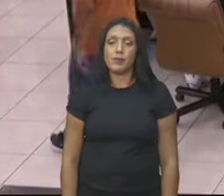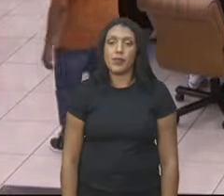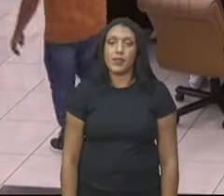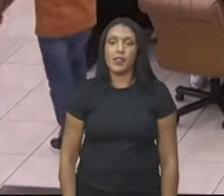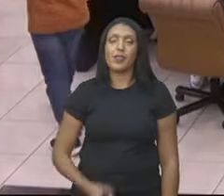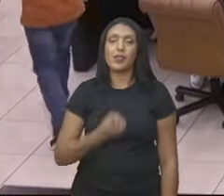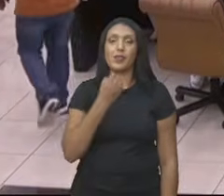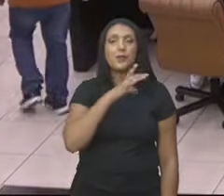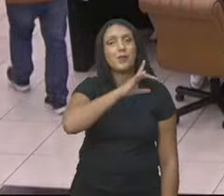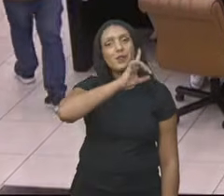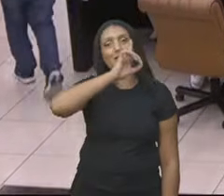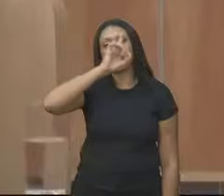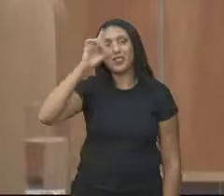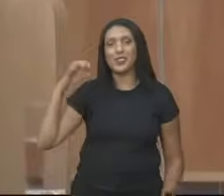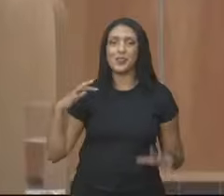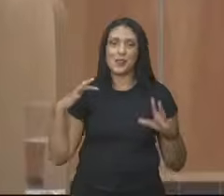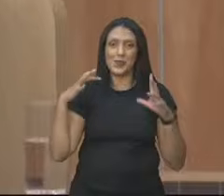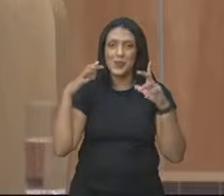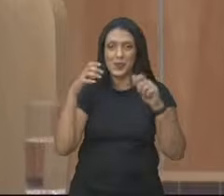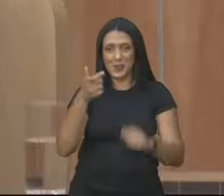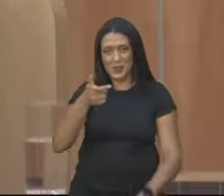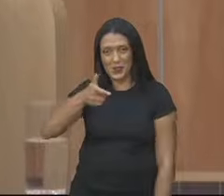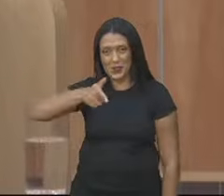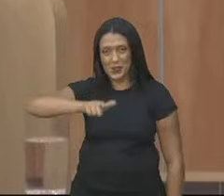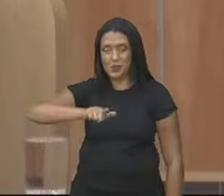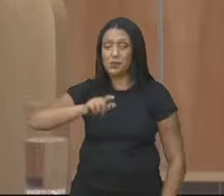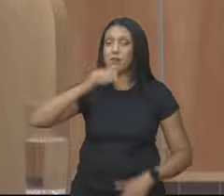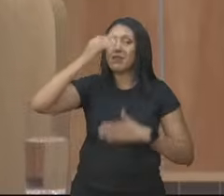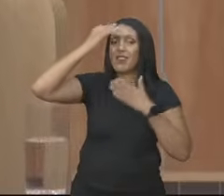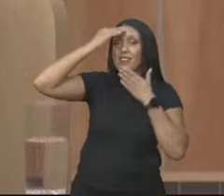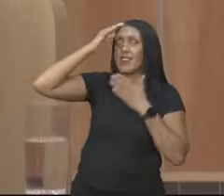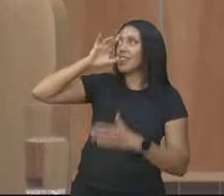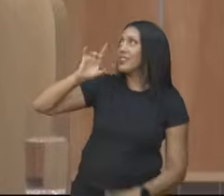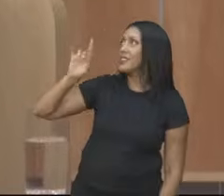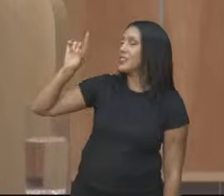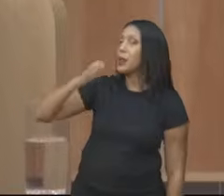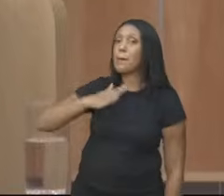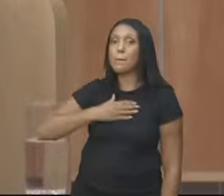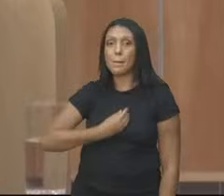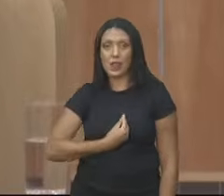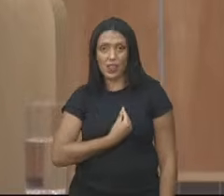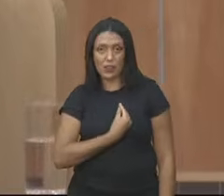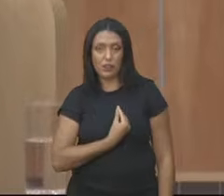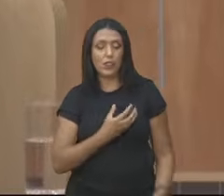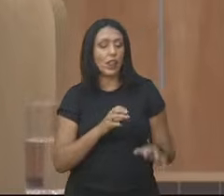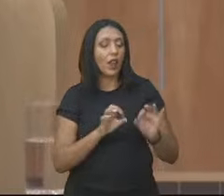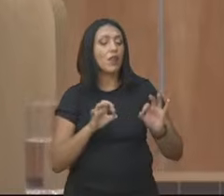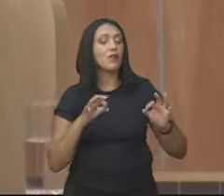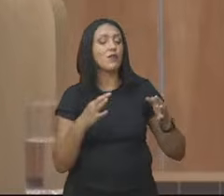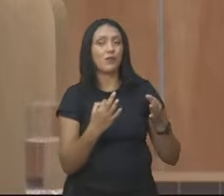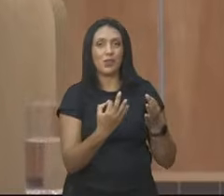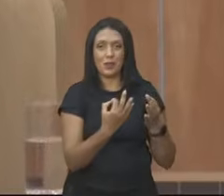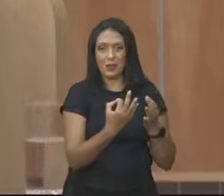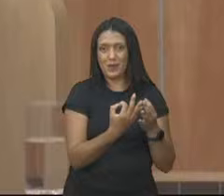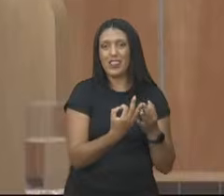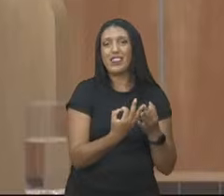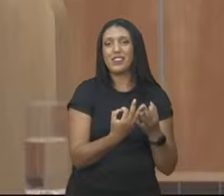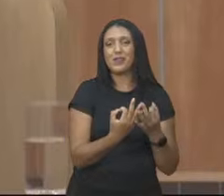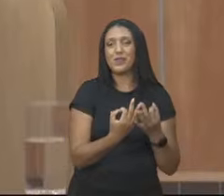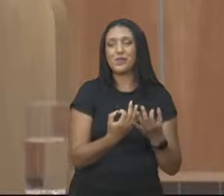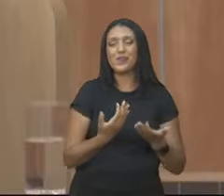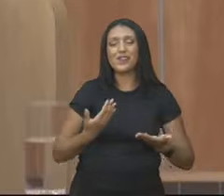Bom dia a todos, mais uma vez. Agradecer a Deus pela minha vida, da minha família. E iniciando mais uma